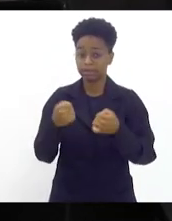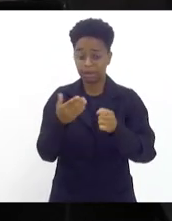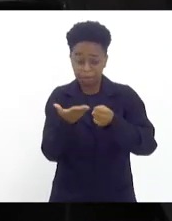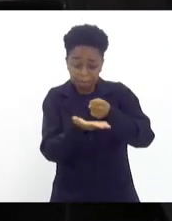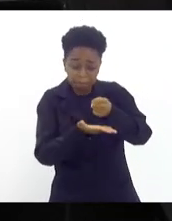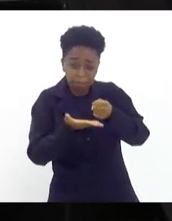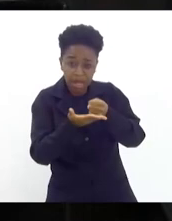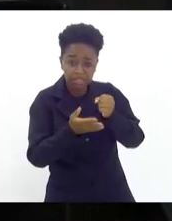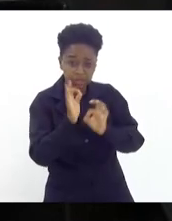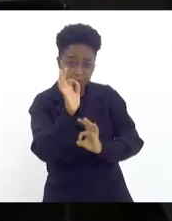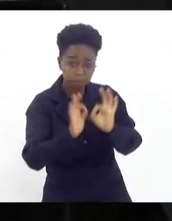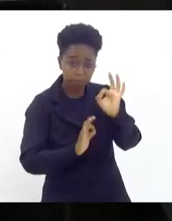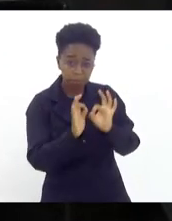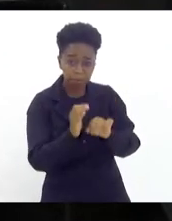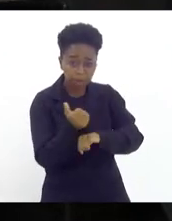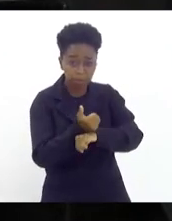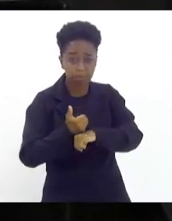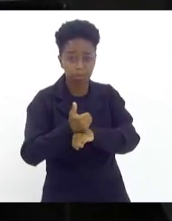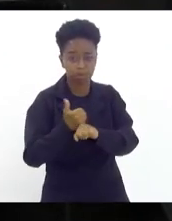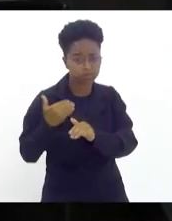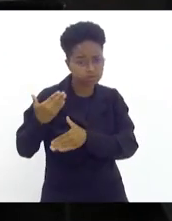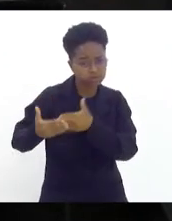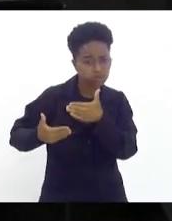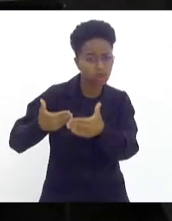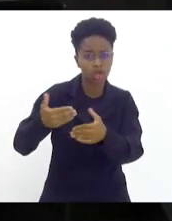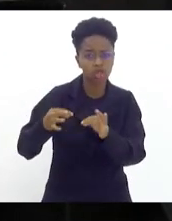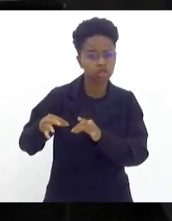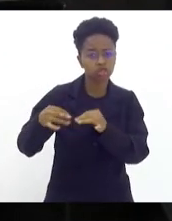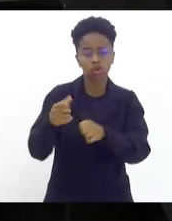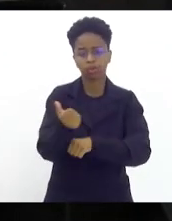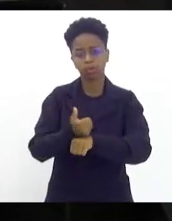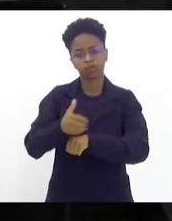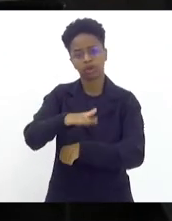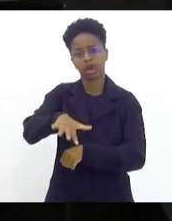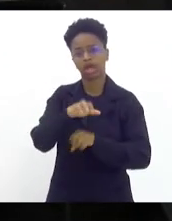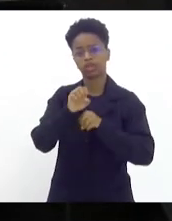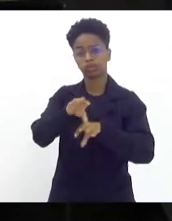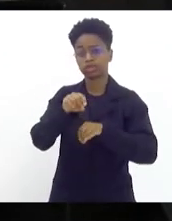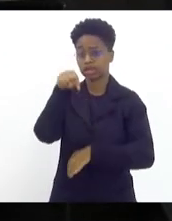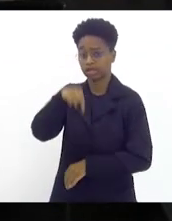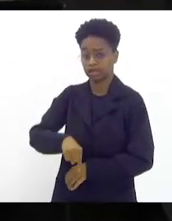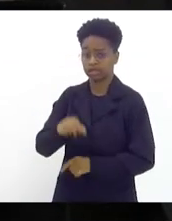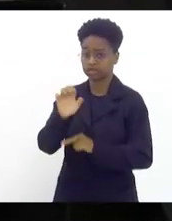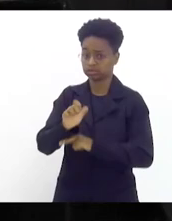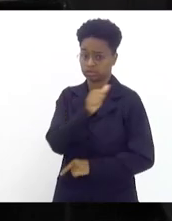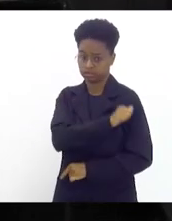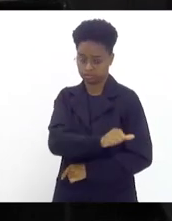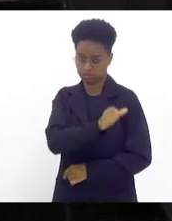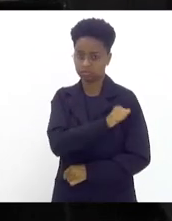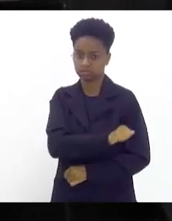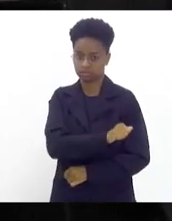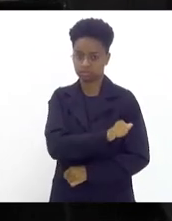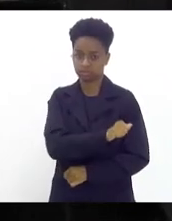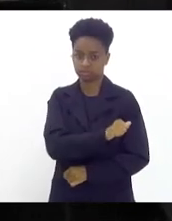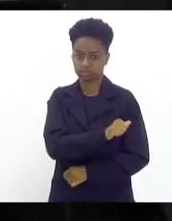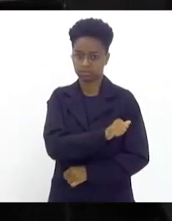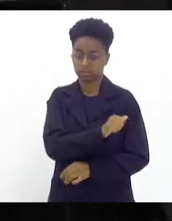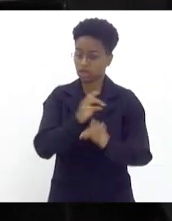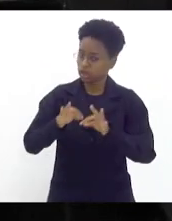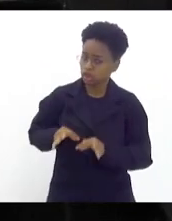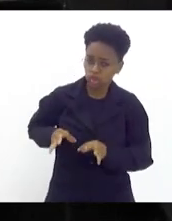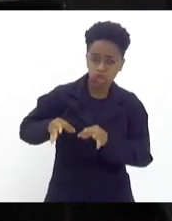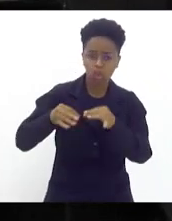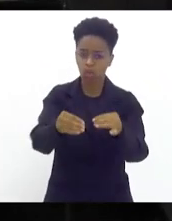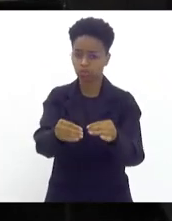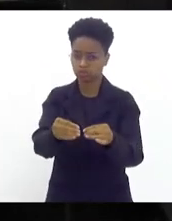do plano de cargos e salários de todos os profissionais da Educação do Estado do Rio de Janeiro para todos